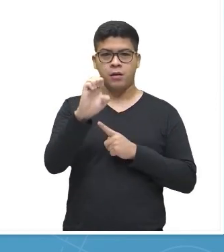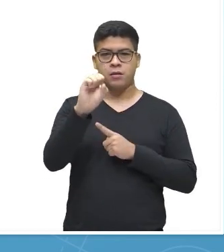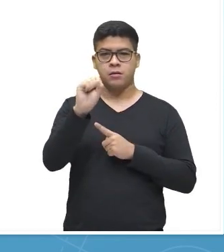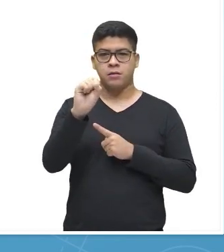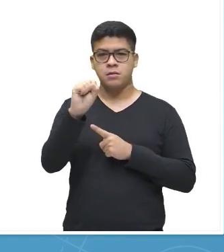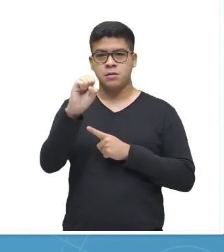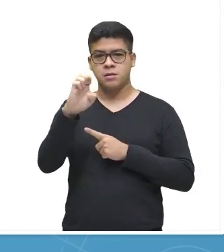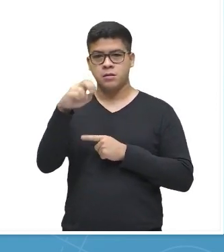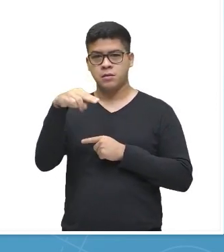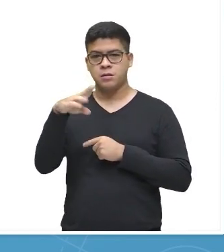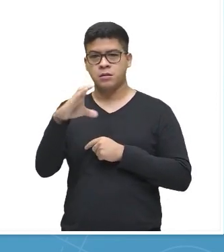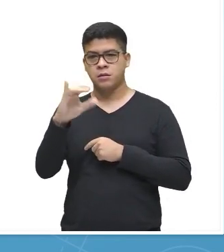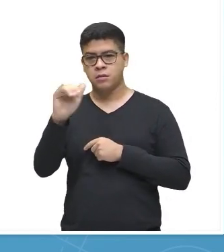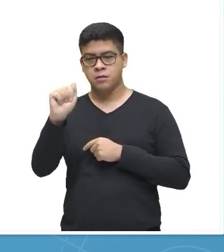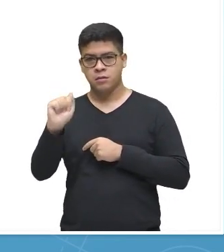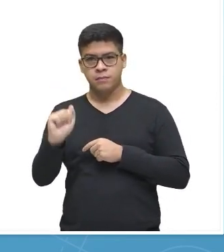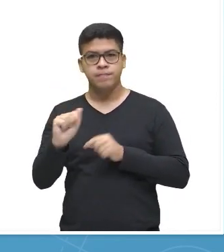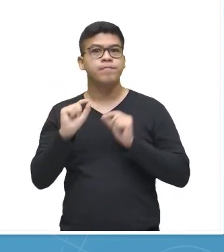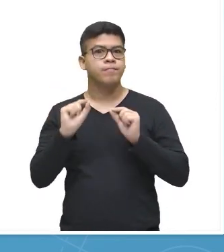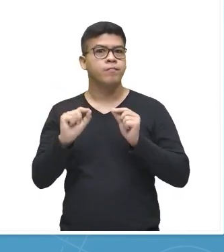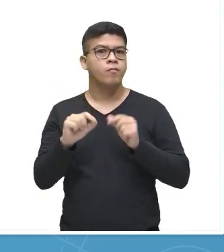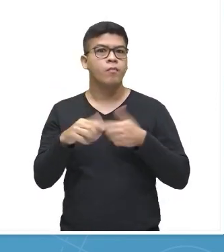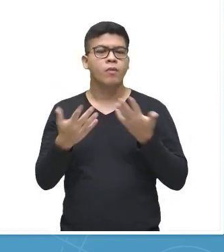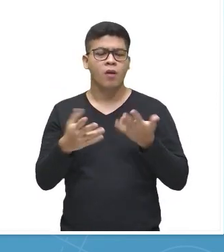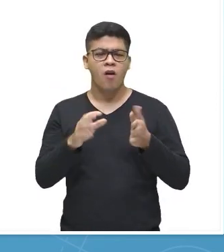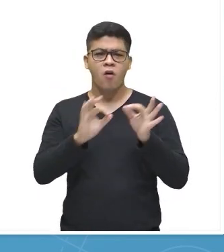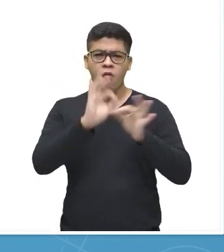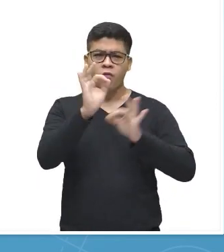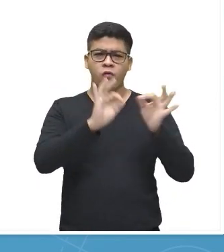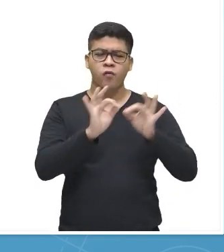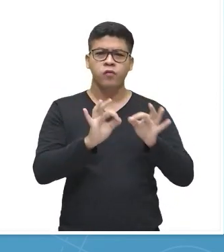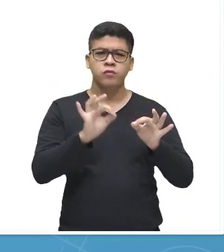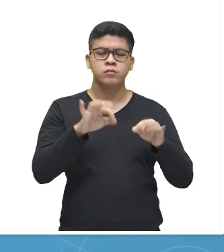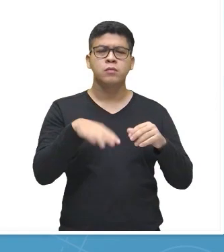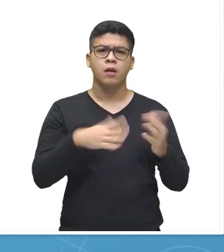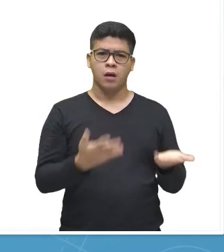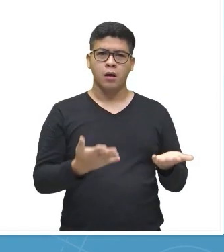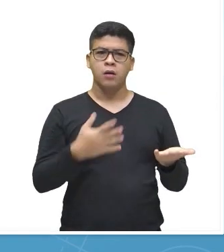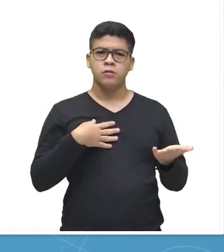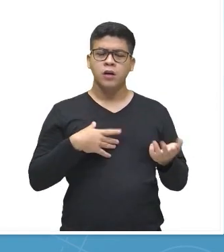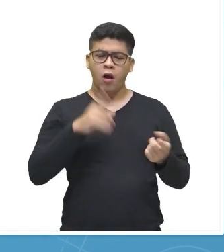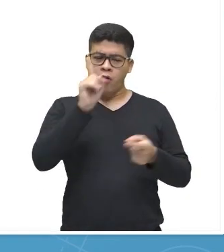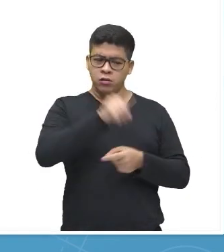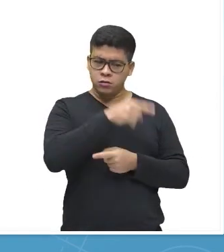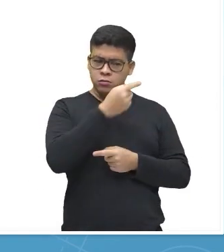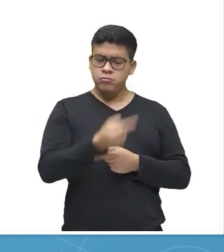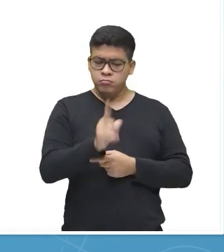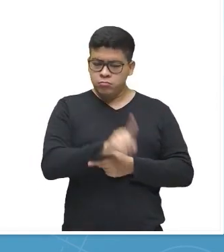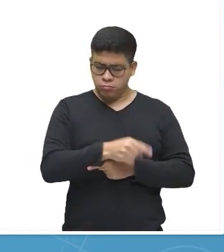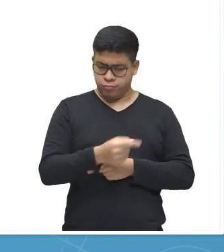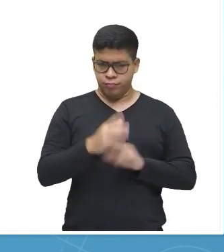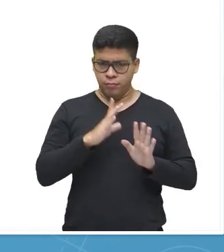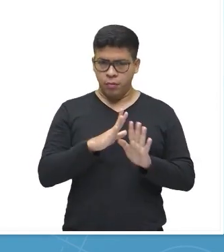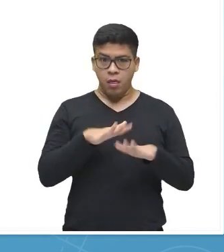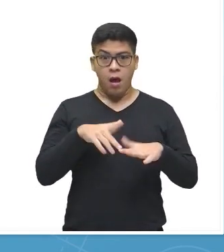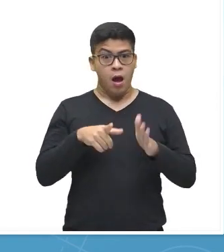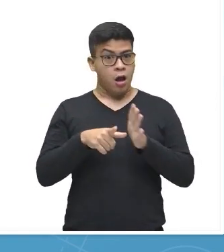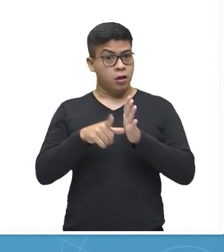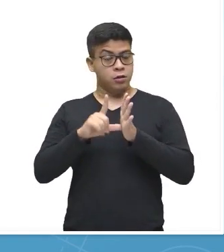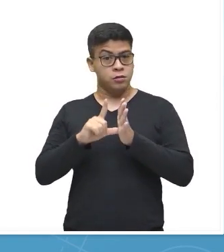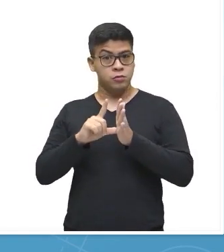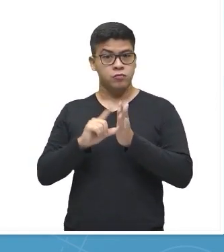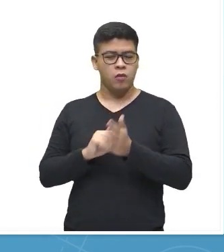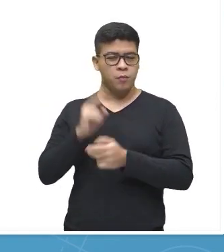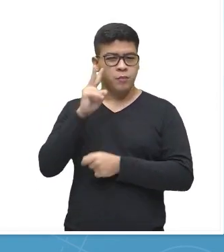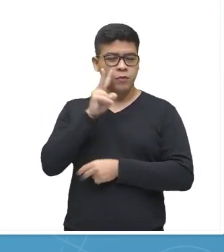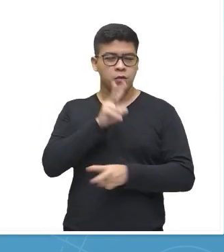certo? Então vamos lá analisar cada uma. Pessoal, vamos por eliminação, mas antes disso vamos ver quem